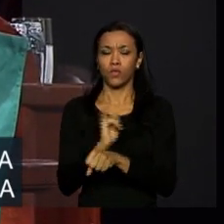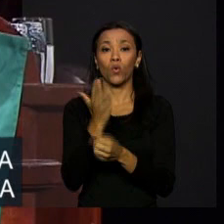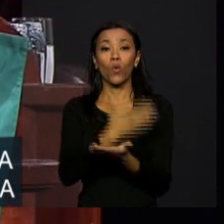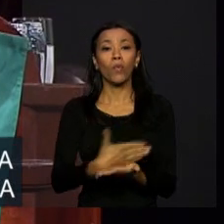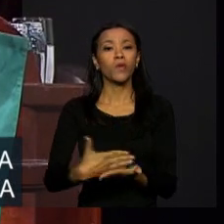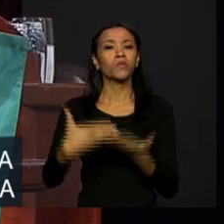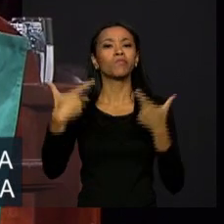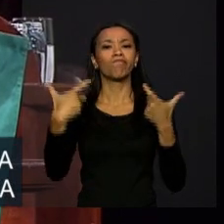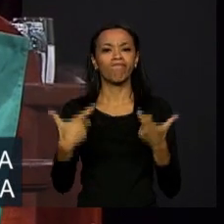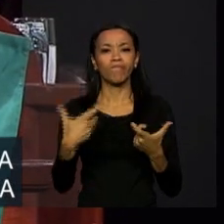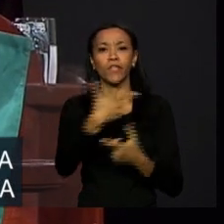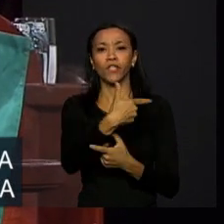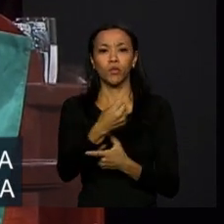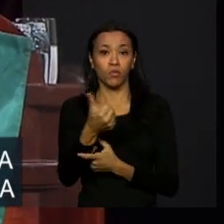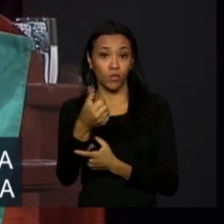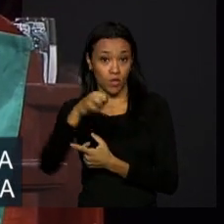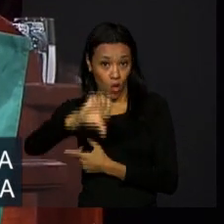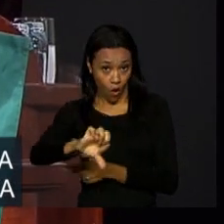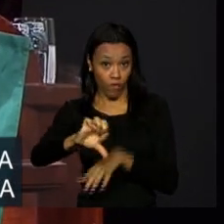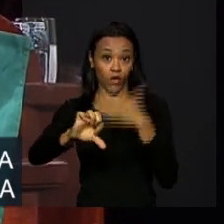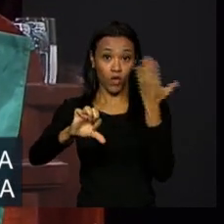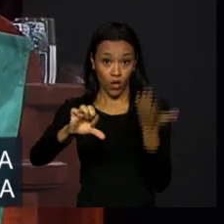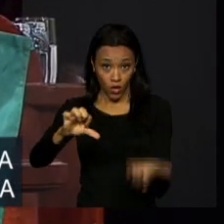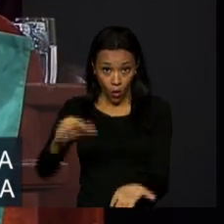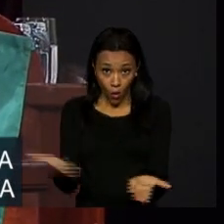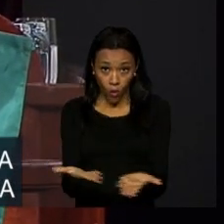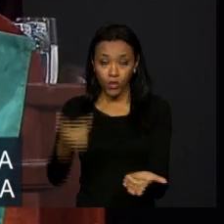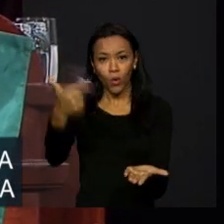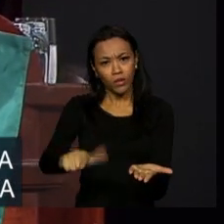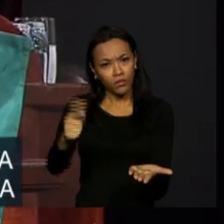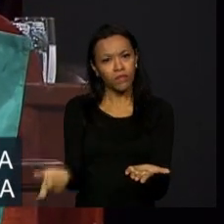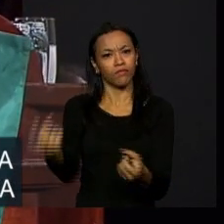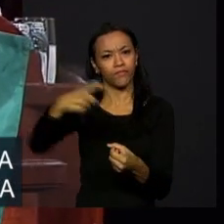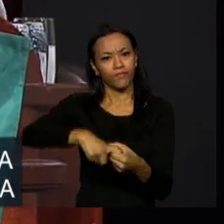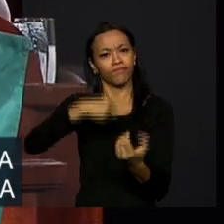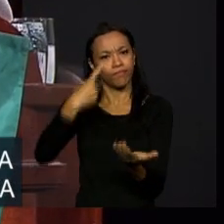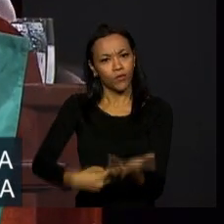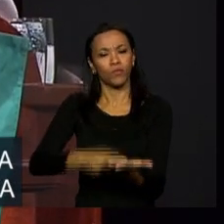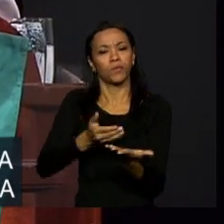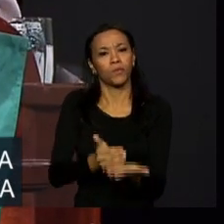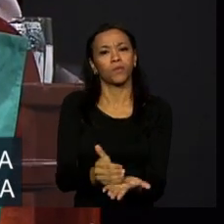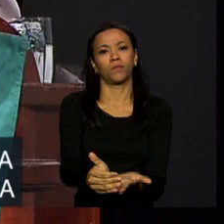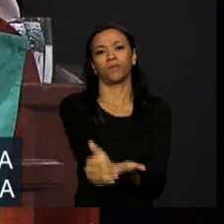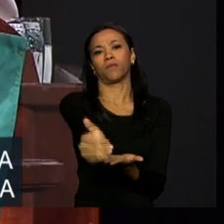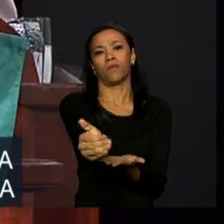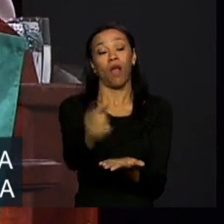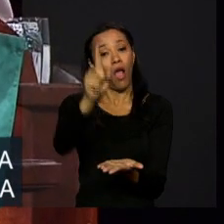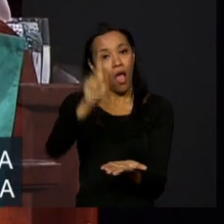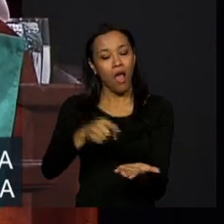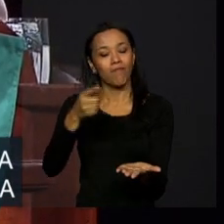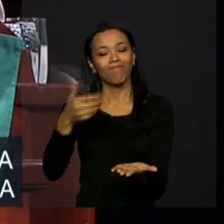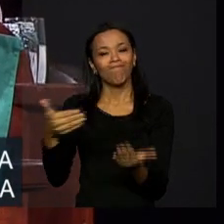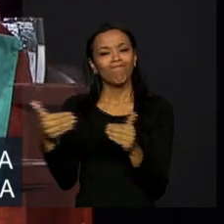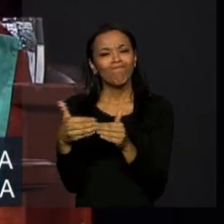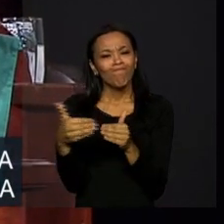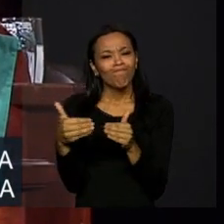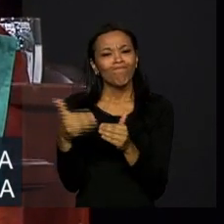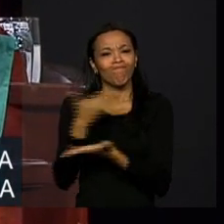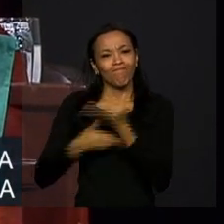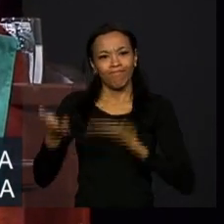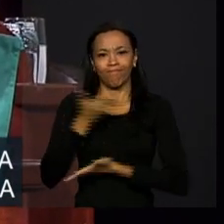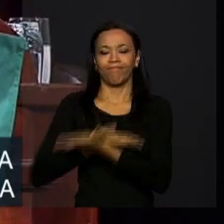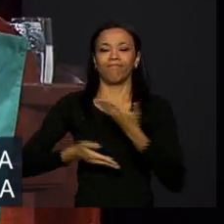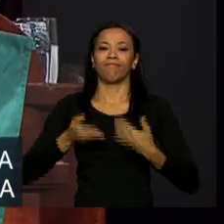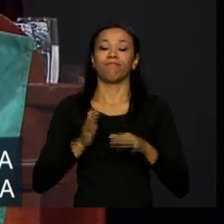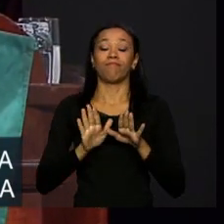2009 e Renovada hoje é alimentada por afinidades entre nossos países